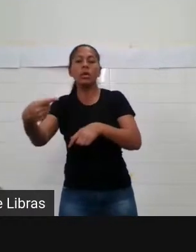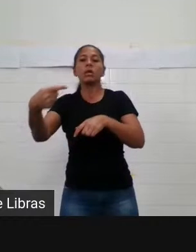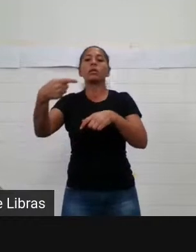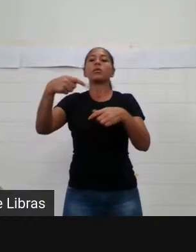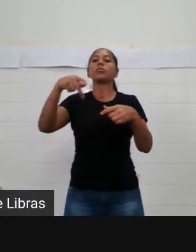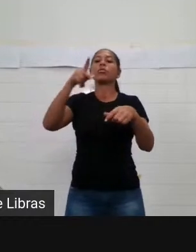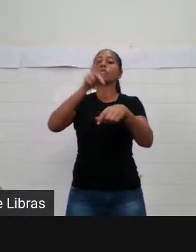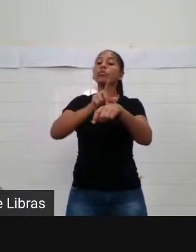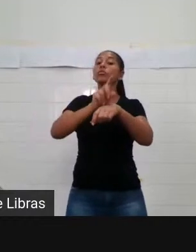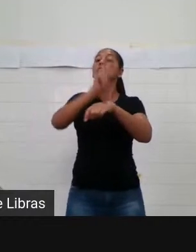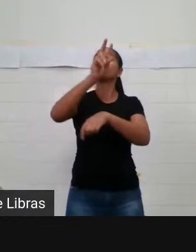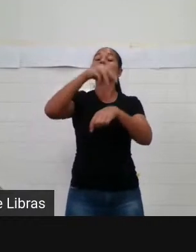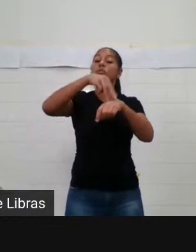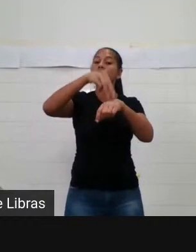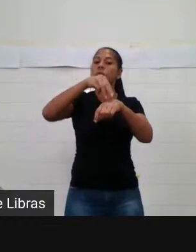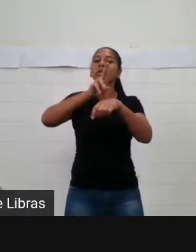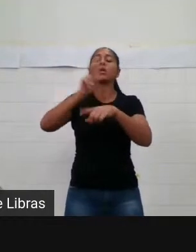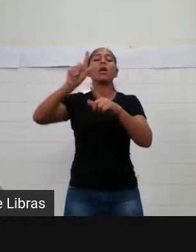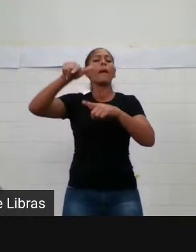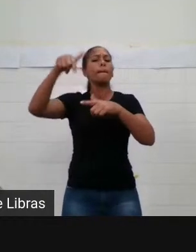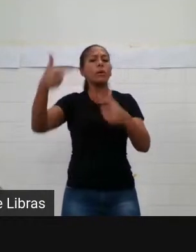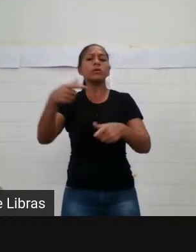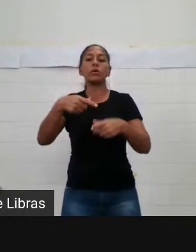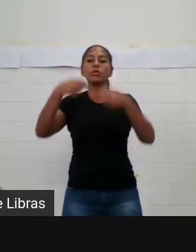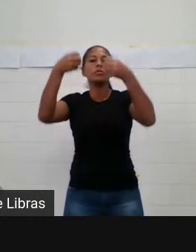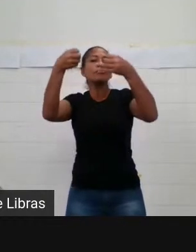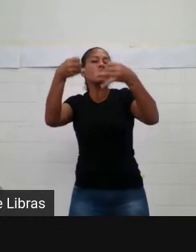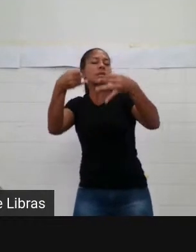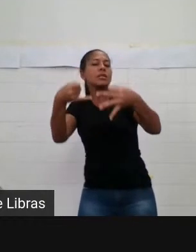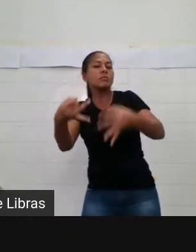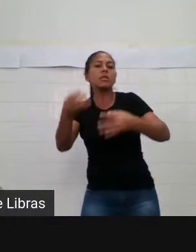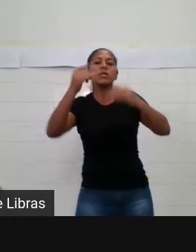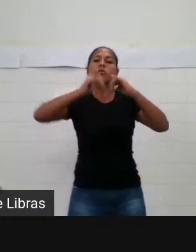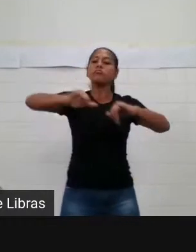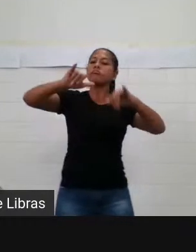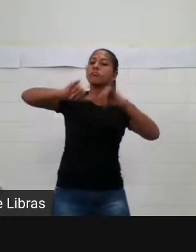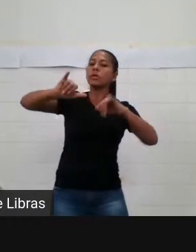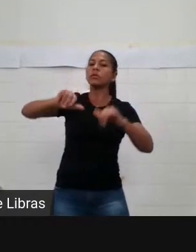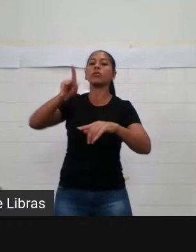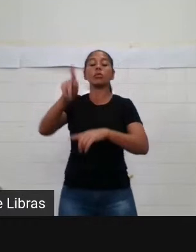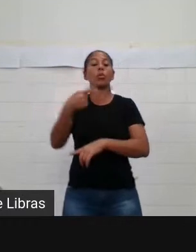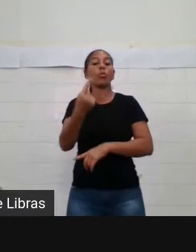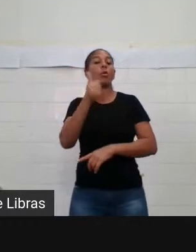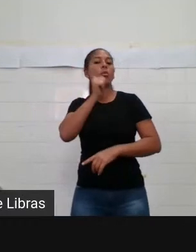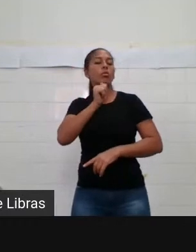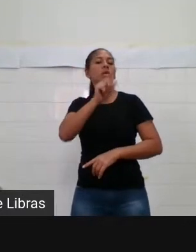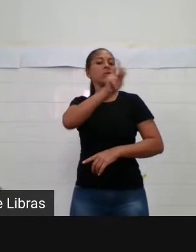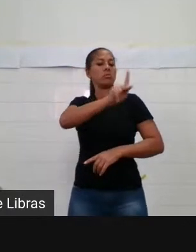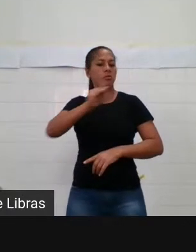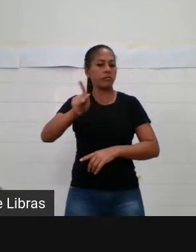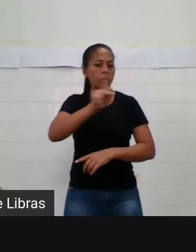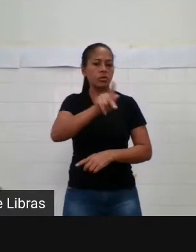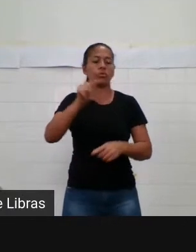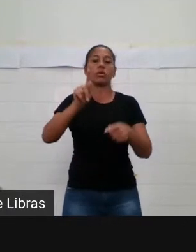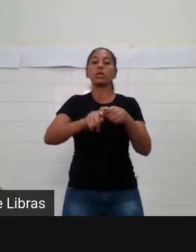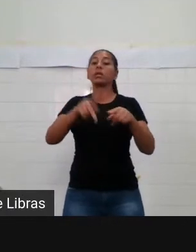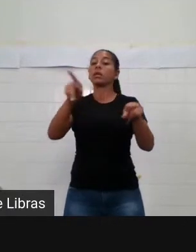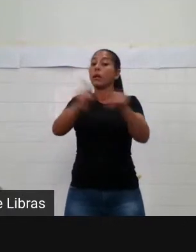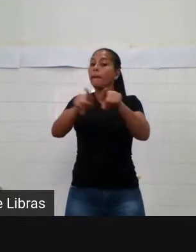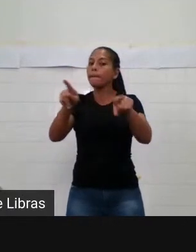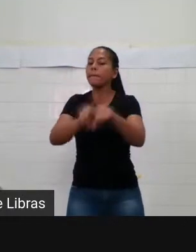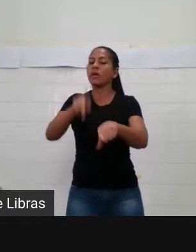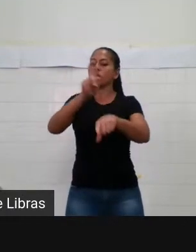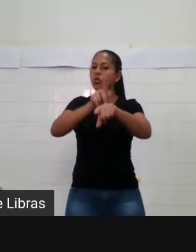Federal Fluminense. Portanto, nós estamos tratando de uma escritora que é professora, doutora em literatura comparada